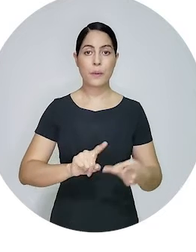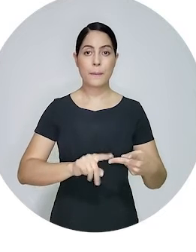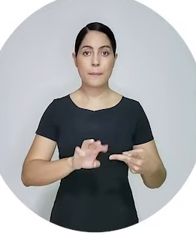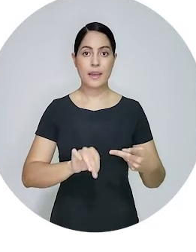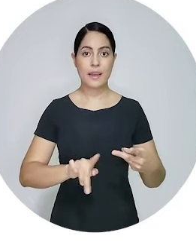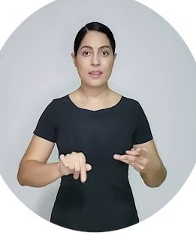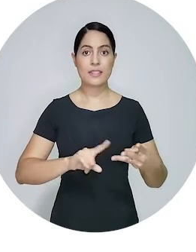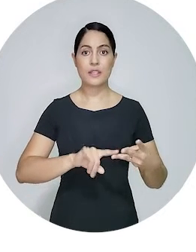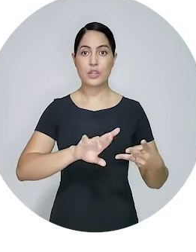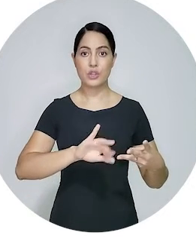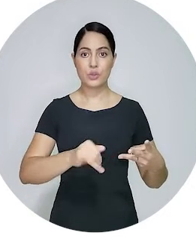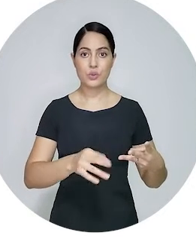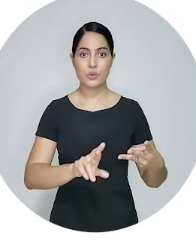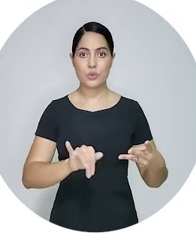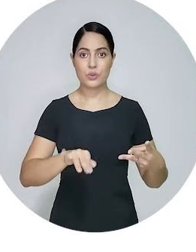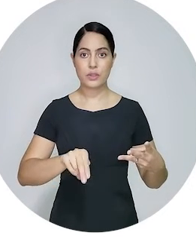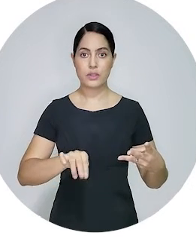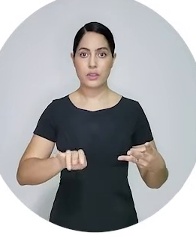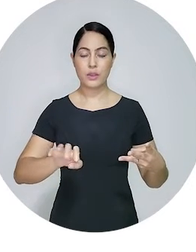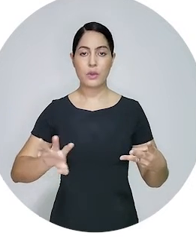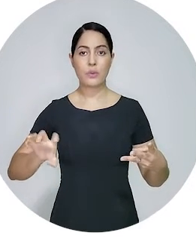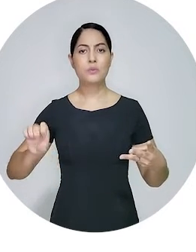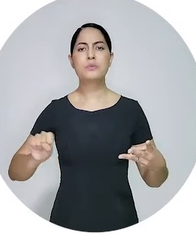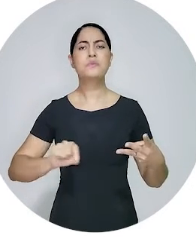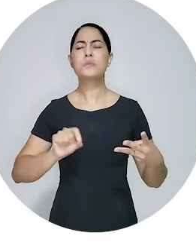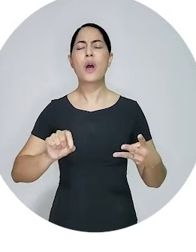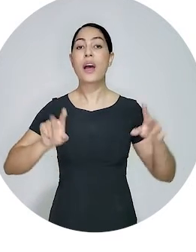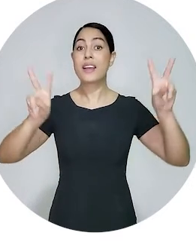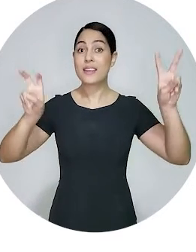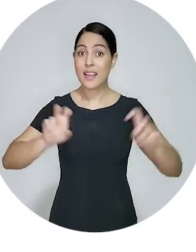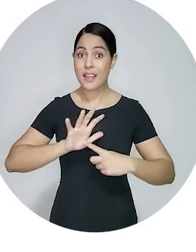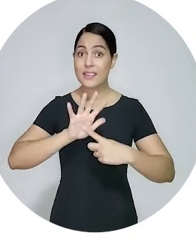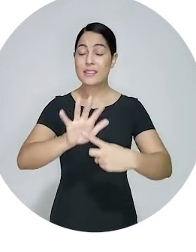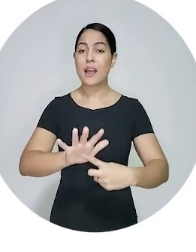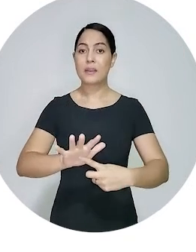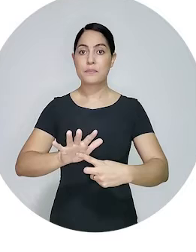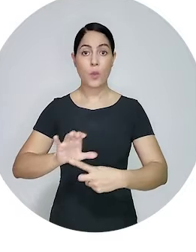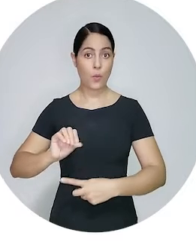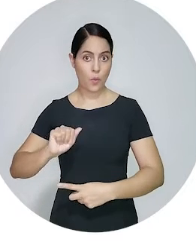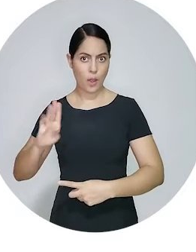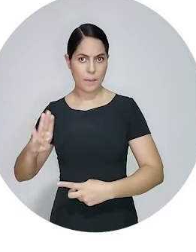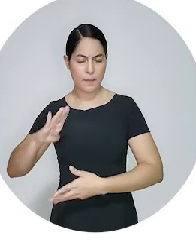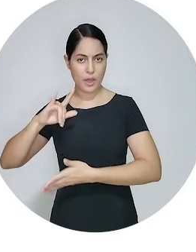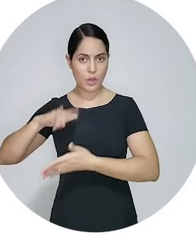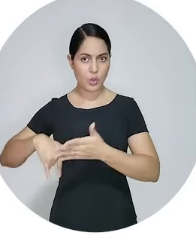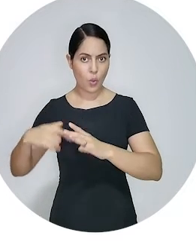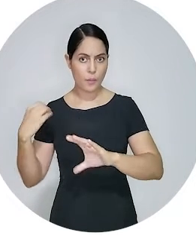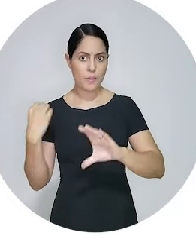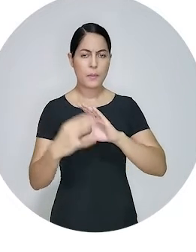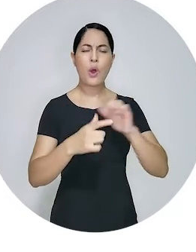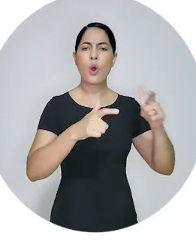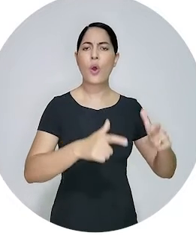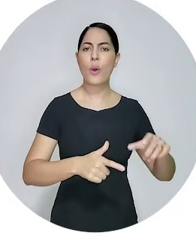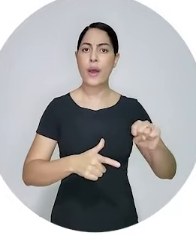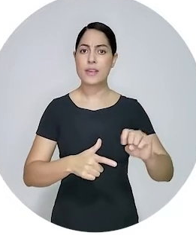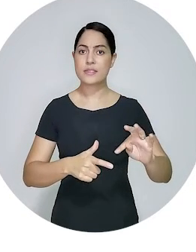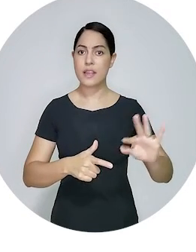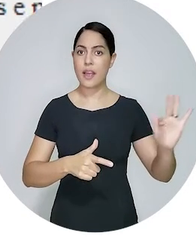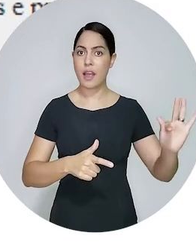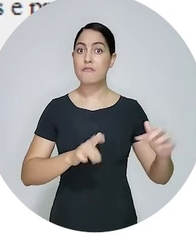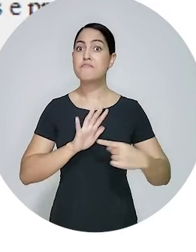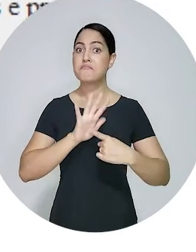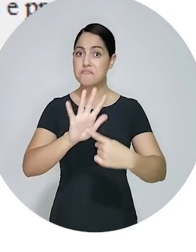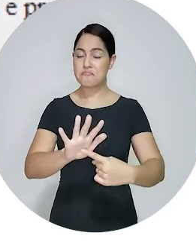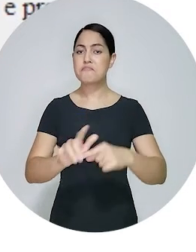Juri News destacaram o posicionamento da Ordem dos Advogados do Brasil quanto ao documento enviado ao STF, que ressalta